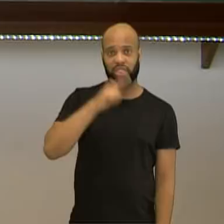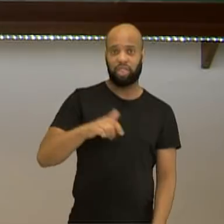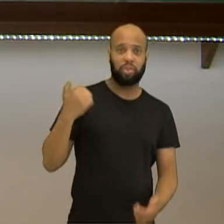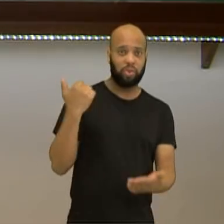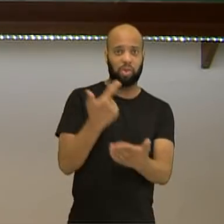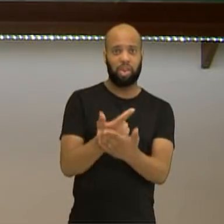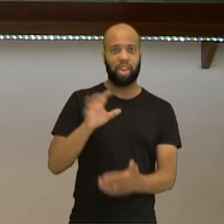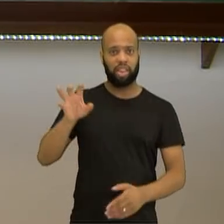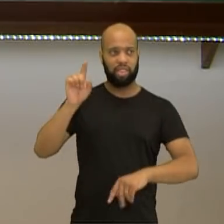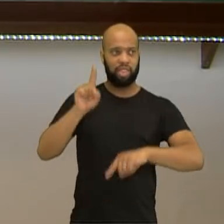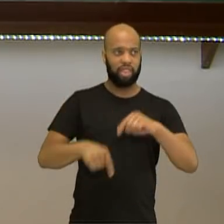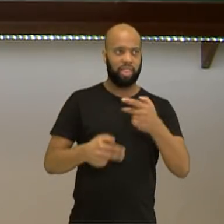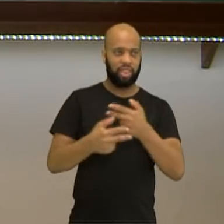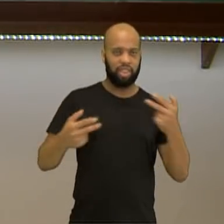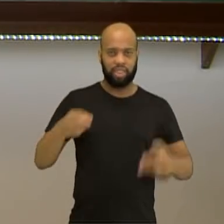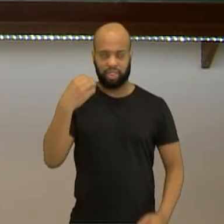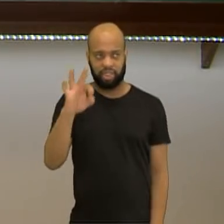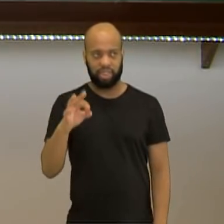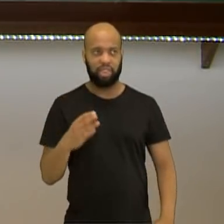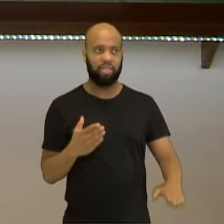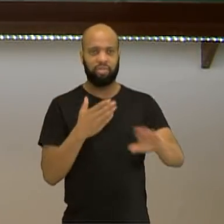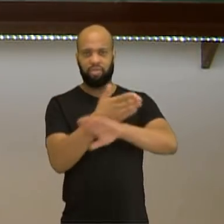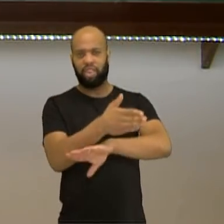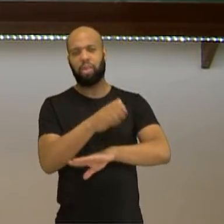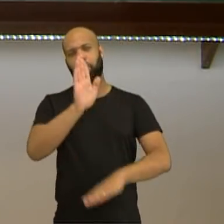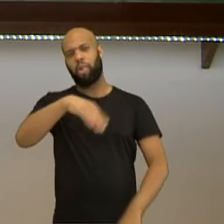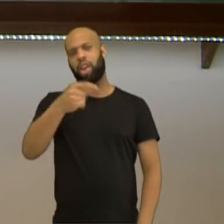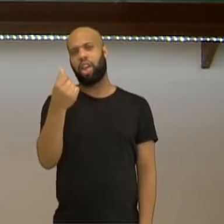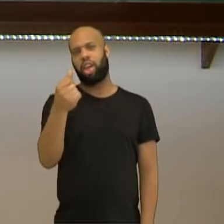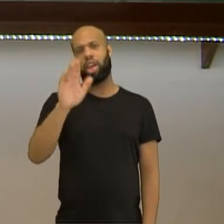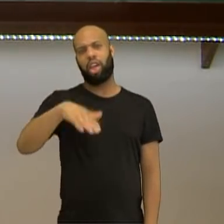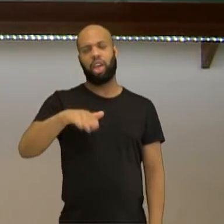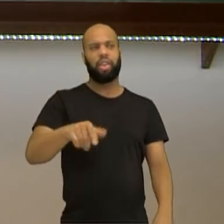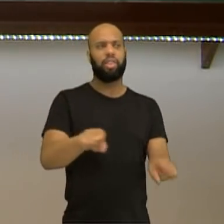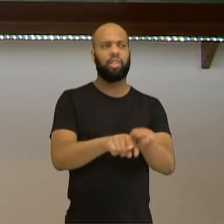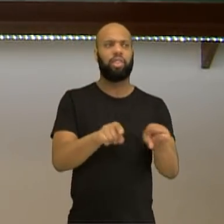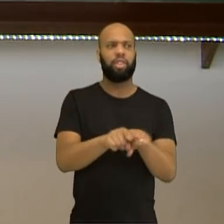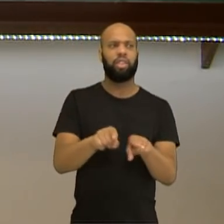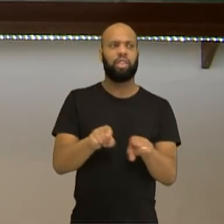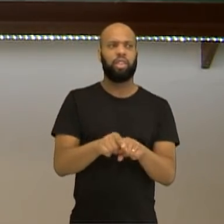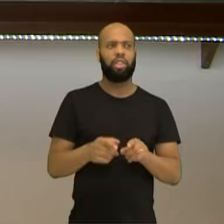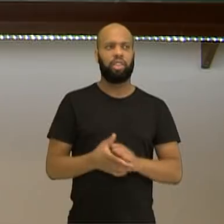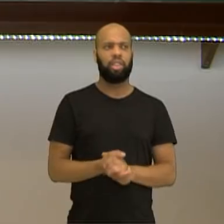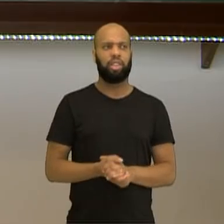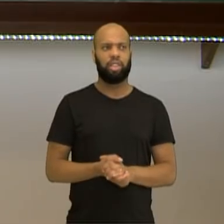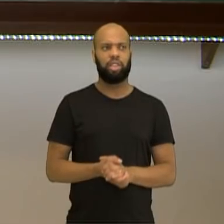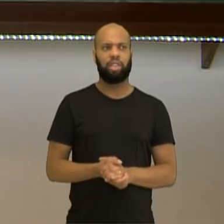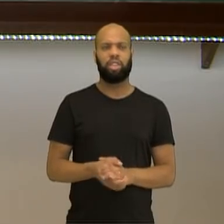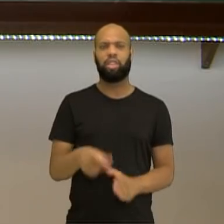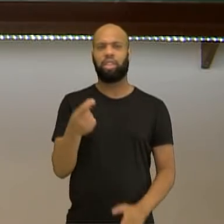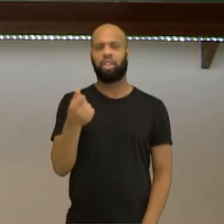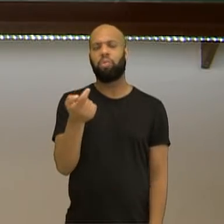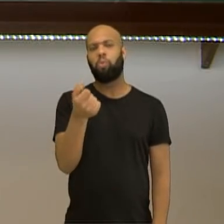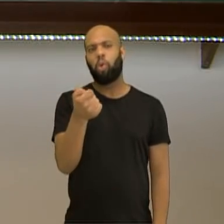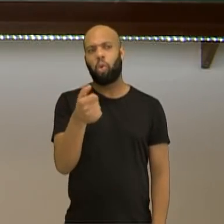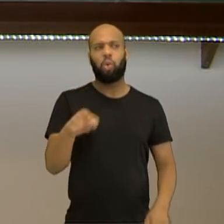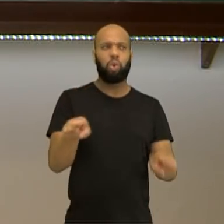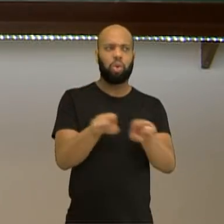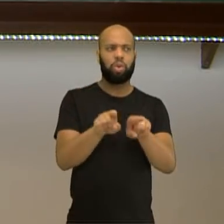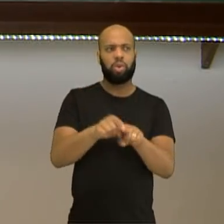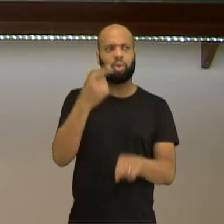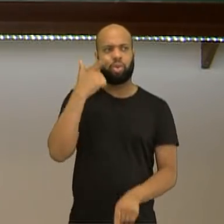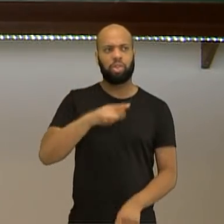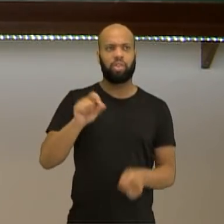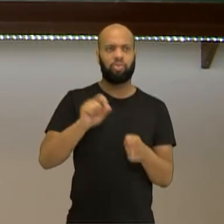ter esse material, né? E lá é bem baratinho, então não tem custo, o custo é bem pouco, então a gente consegue